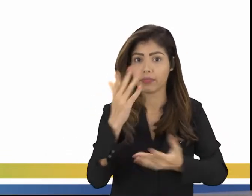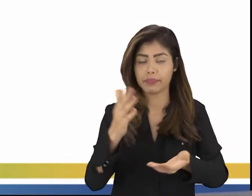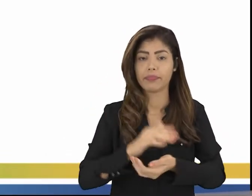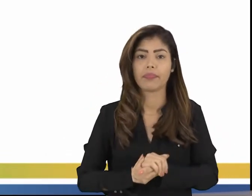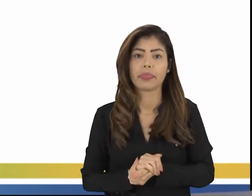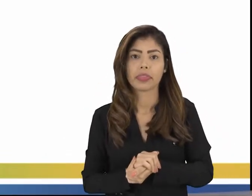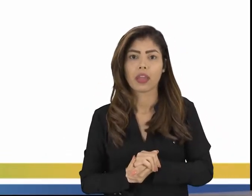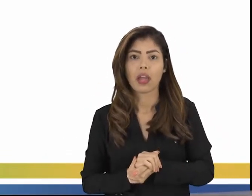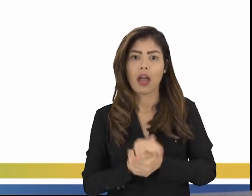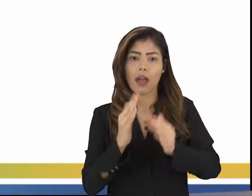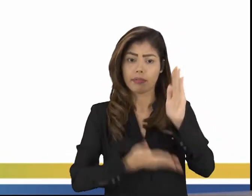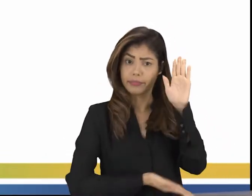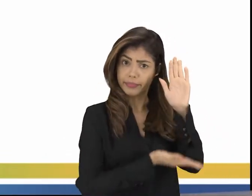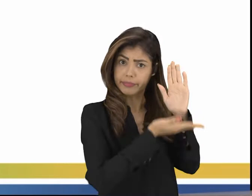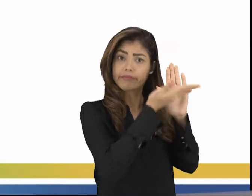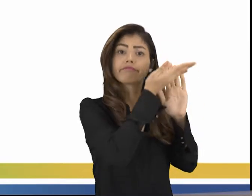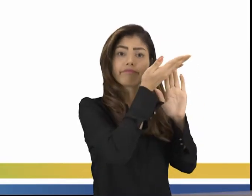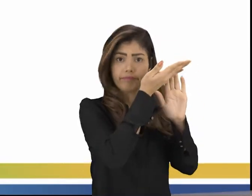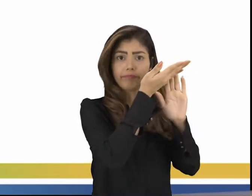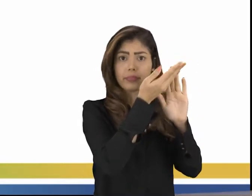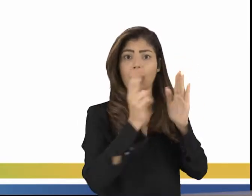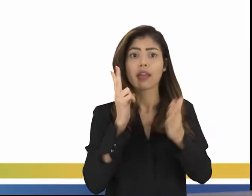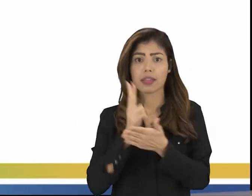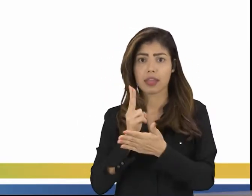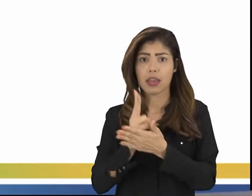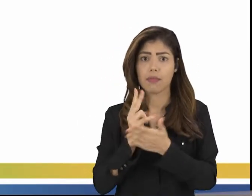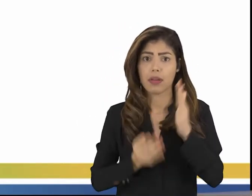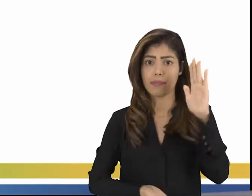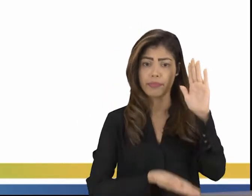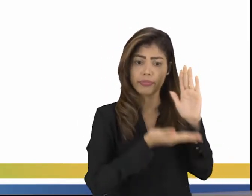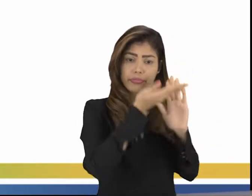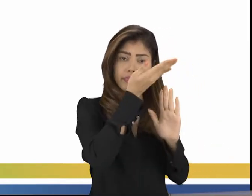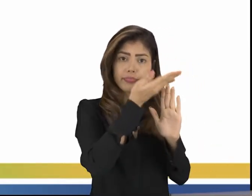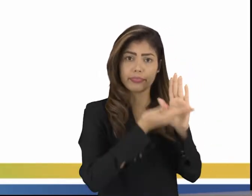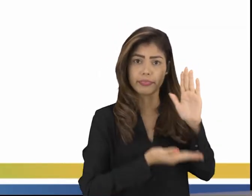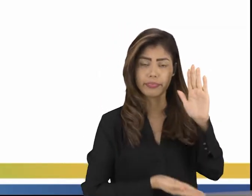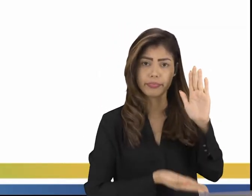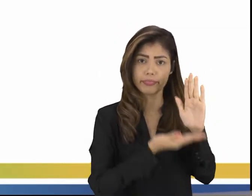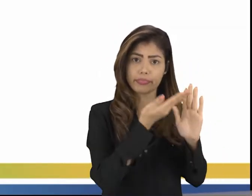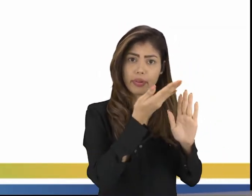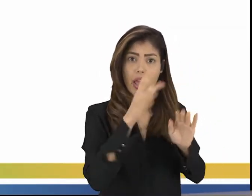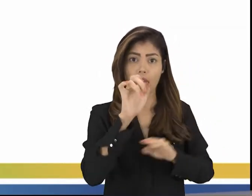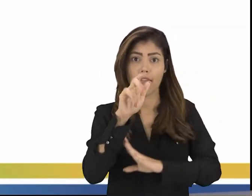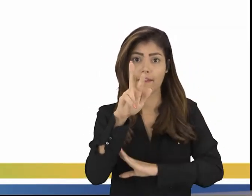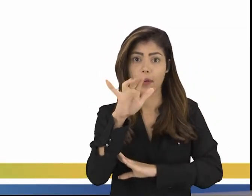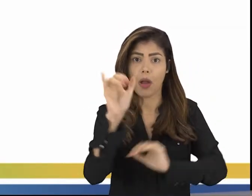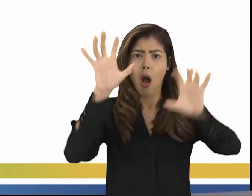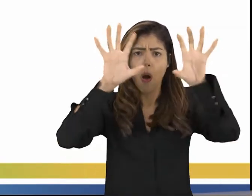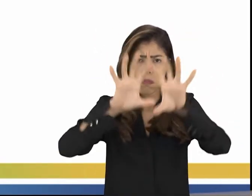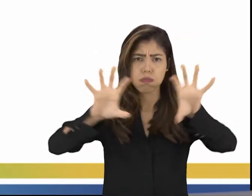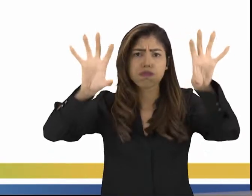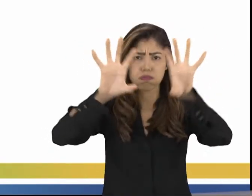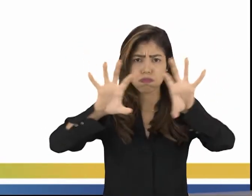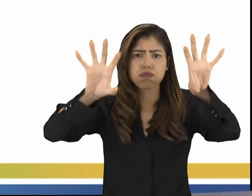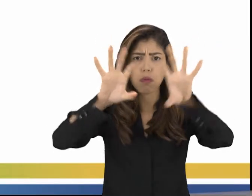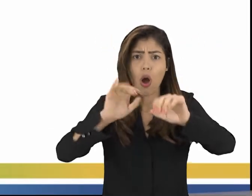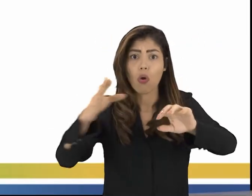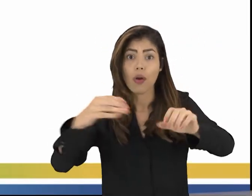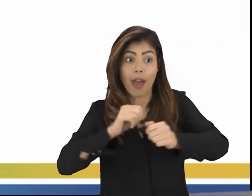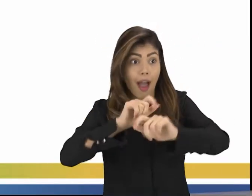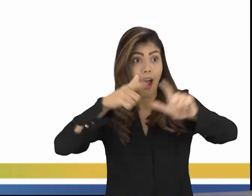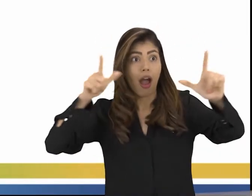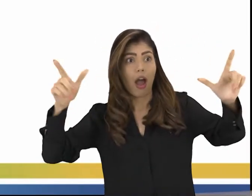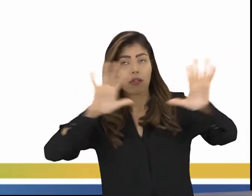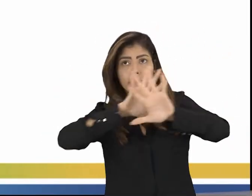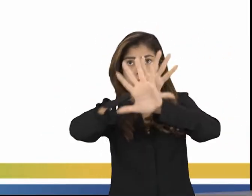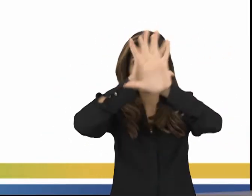água, a temperatura ambiente, ela está o tempo todo entrando num processo de evaporação. Ou seja, quando é num ambiente aberto